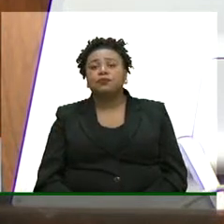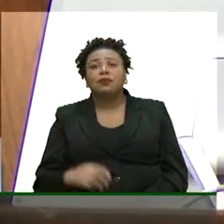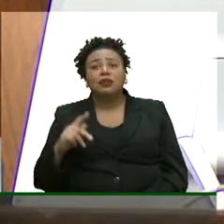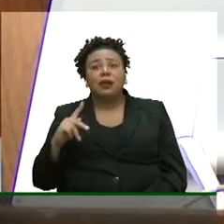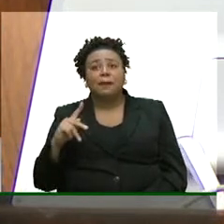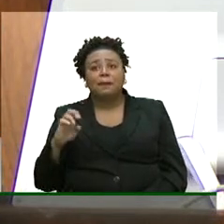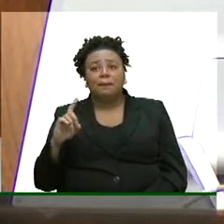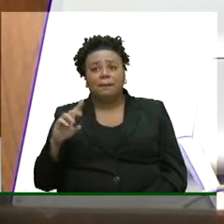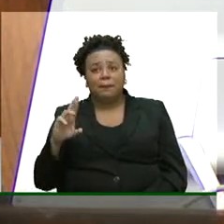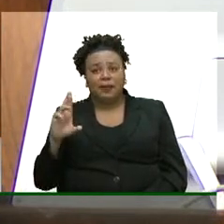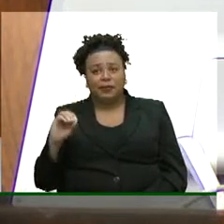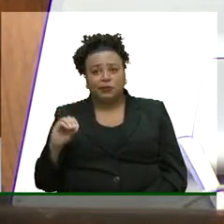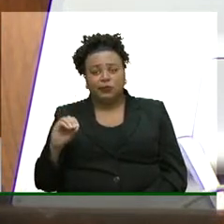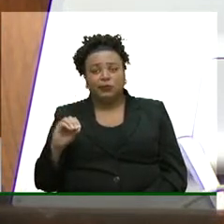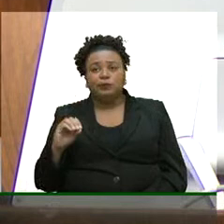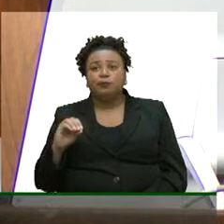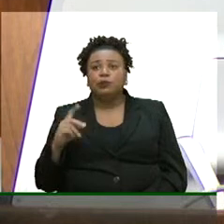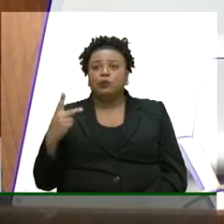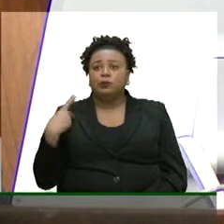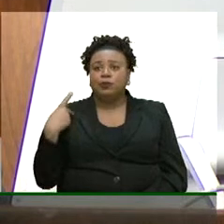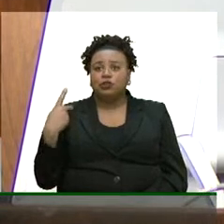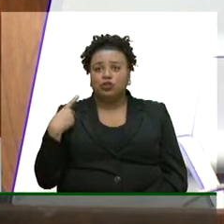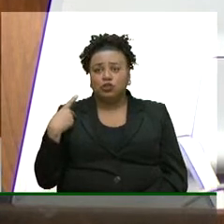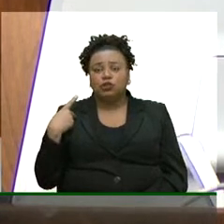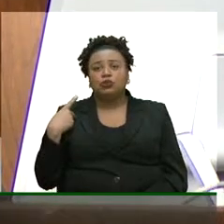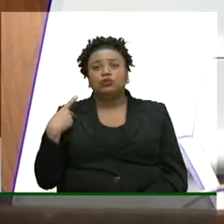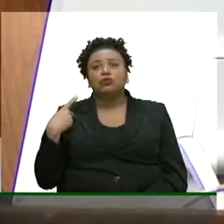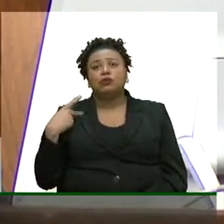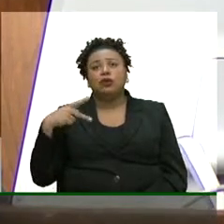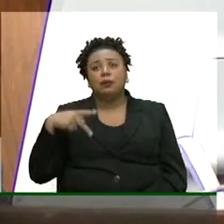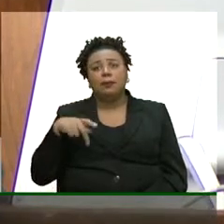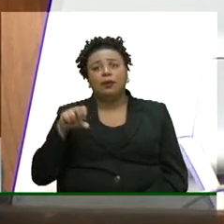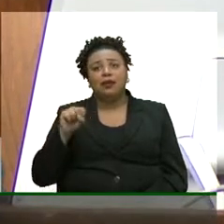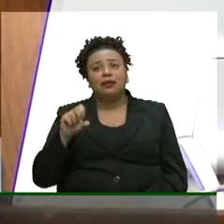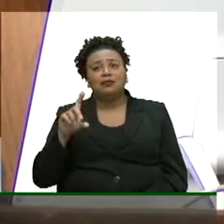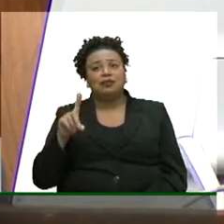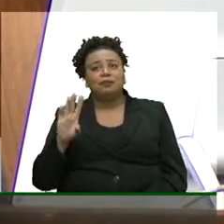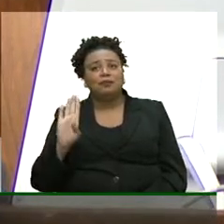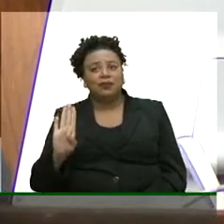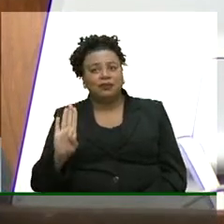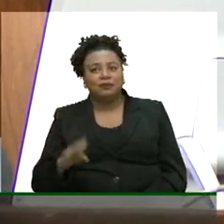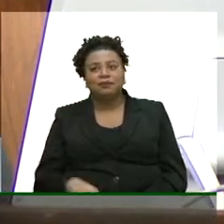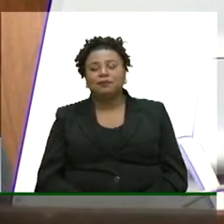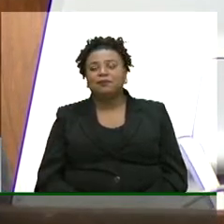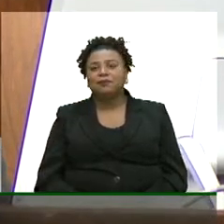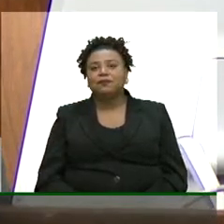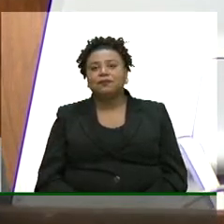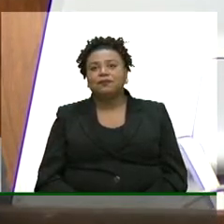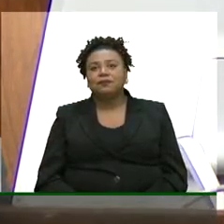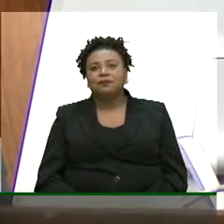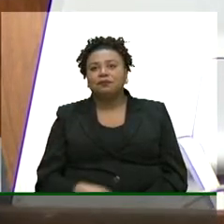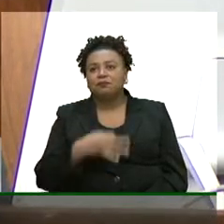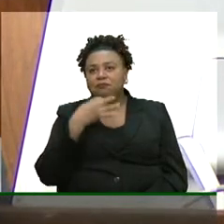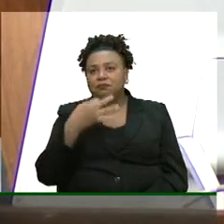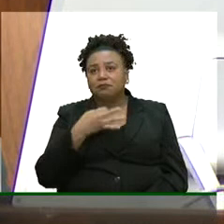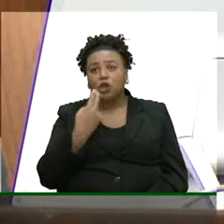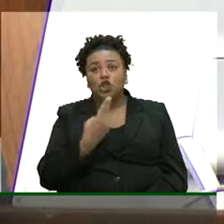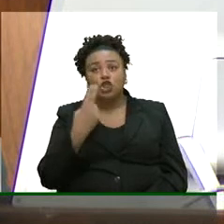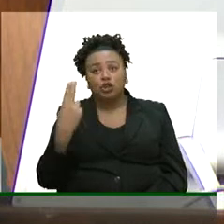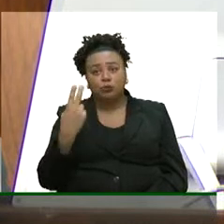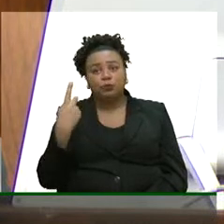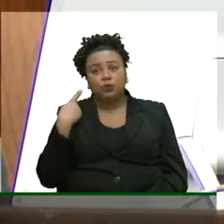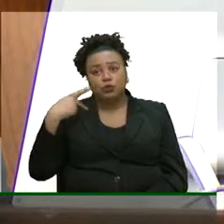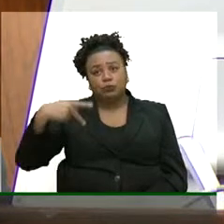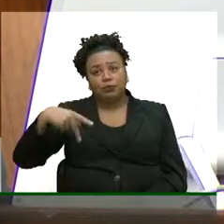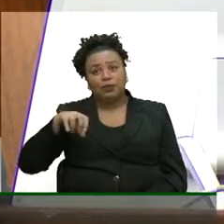Pedro Pereira, pela bancada do PSDB. para a sua manifestação em nome da bancada do